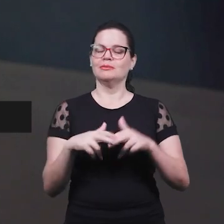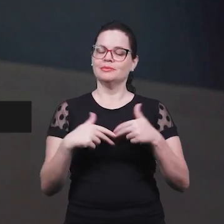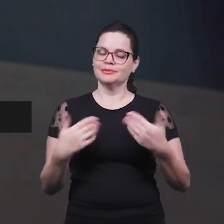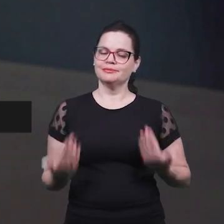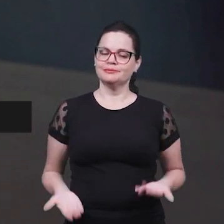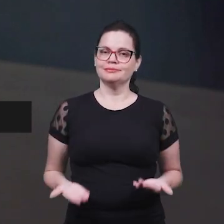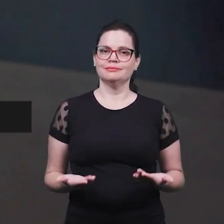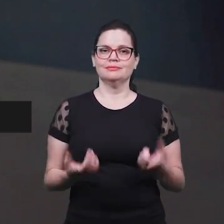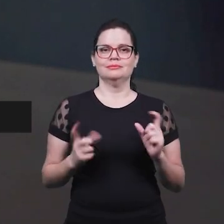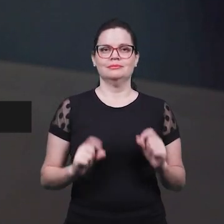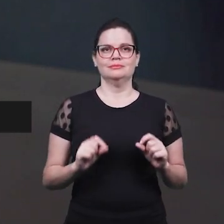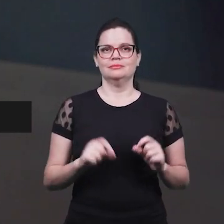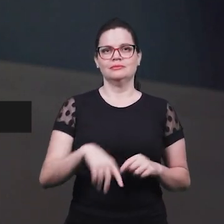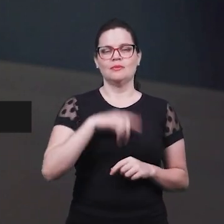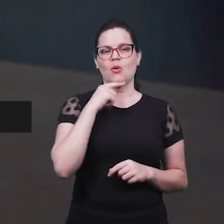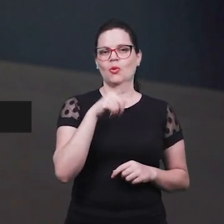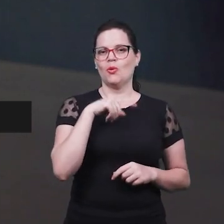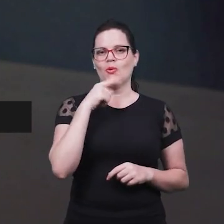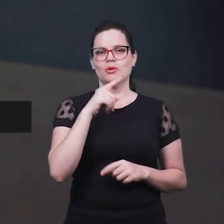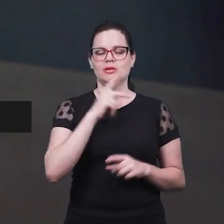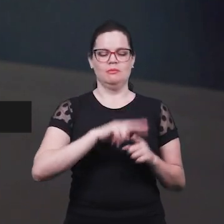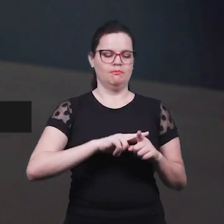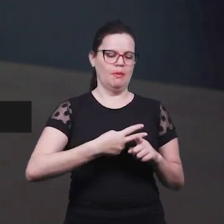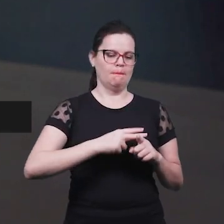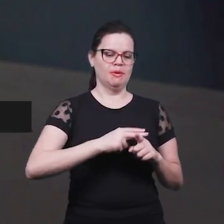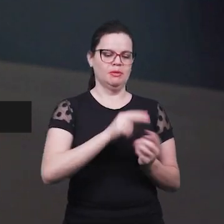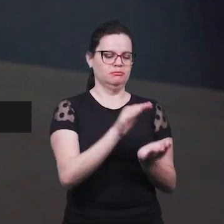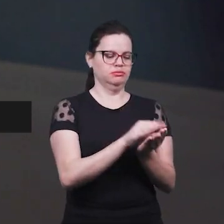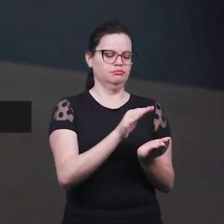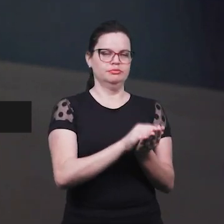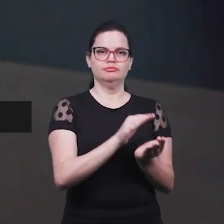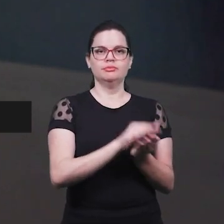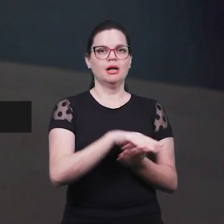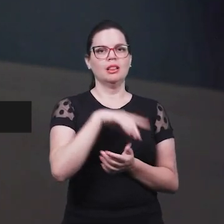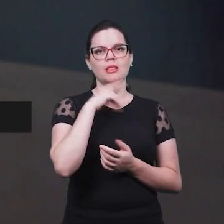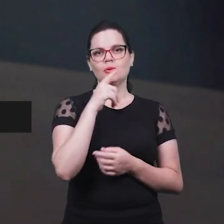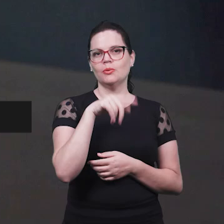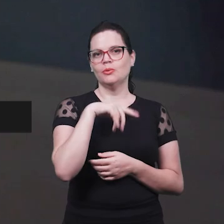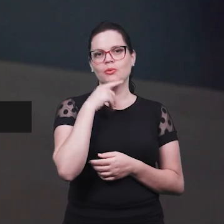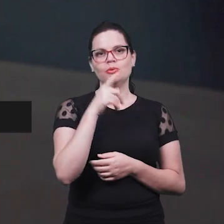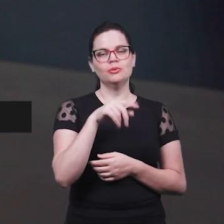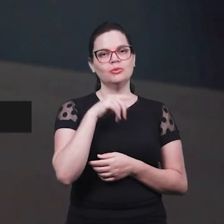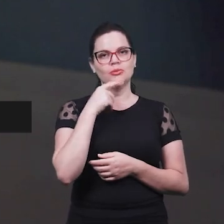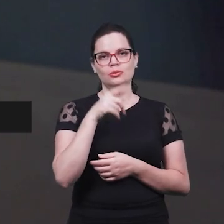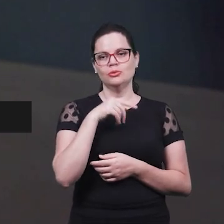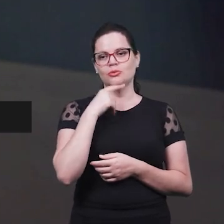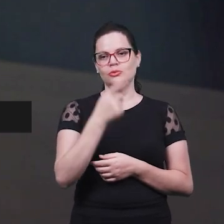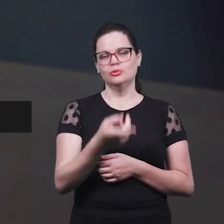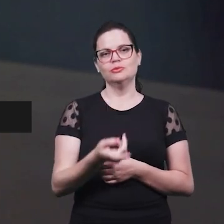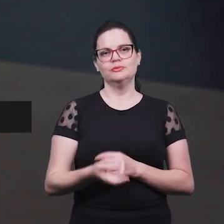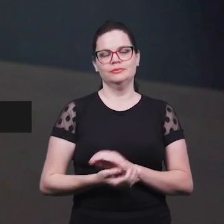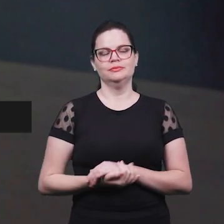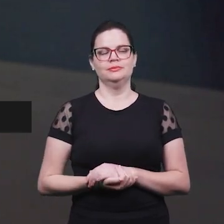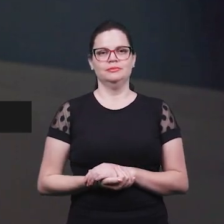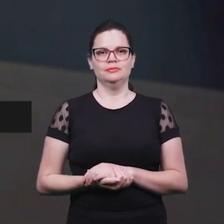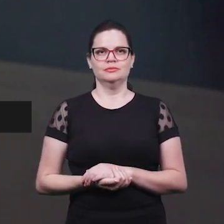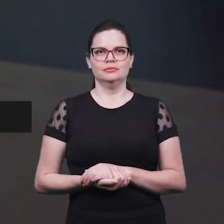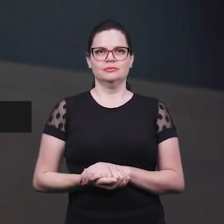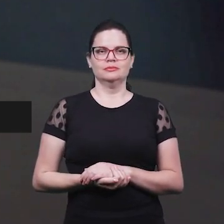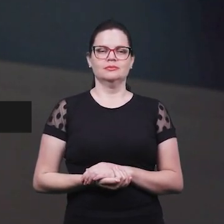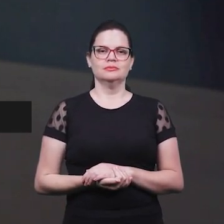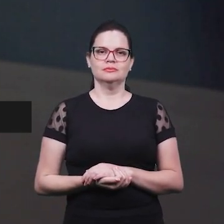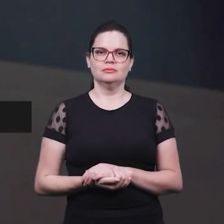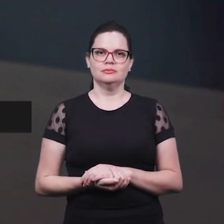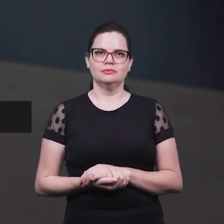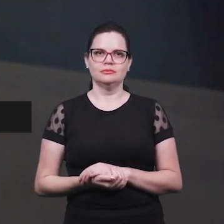disso, não consegue fazer a sua reserva evoluir, crescer de uma maneira salutar, de uma maneira